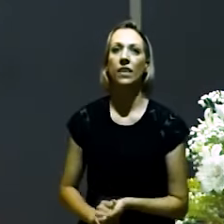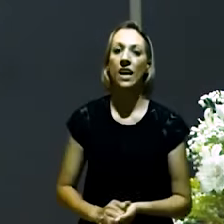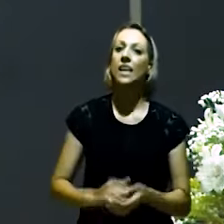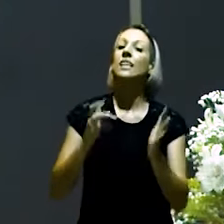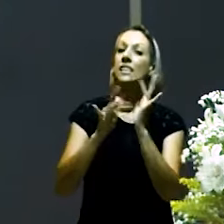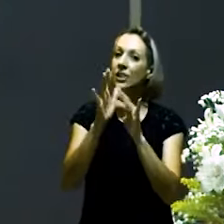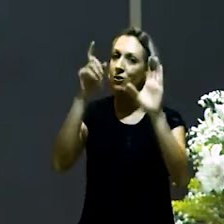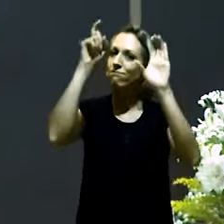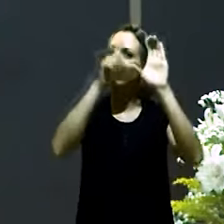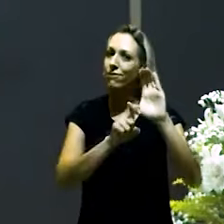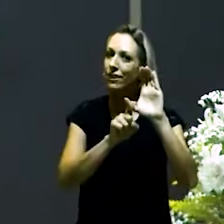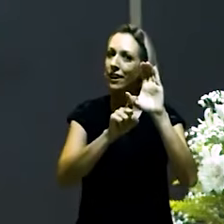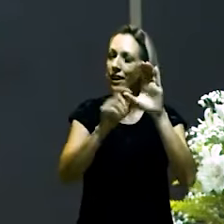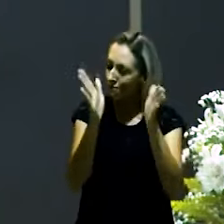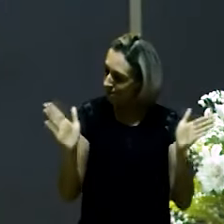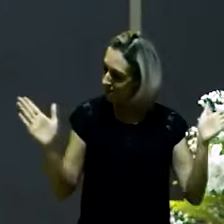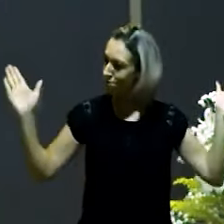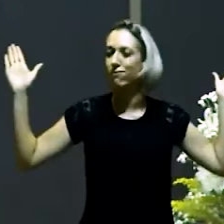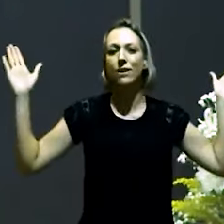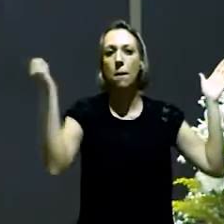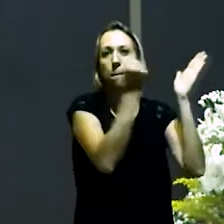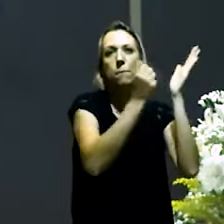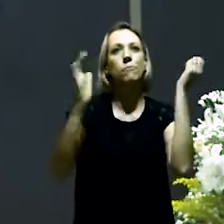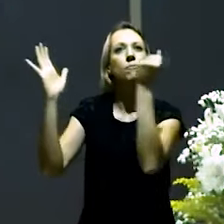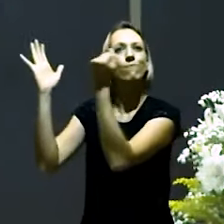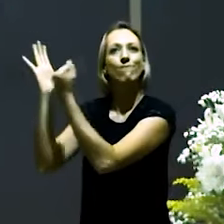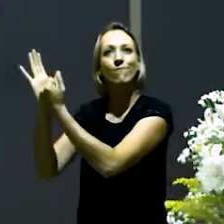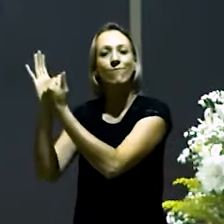foi posta sobre as mãos dele e foram cravadas